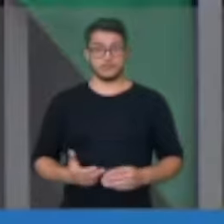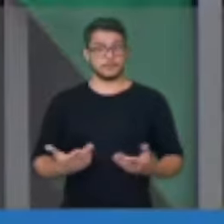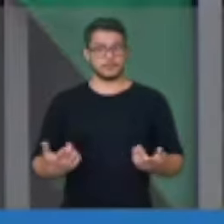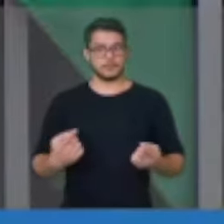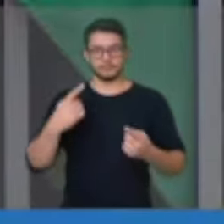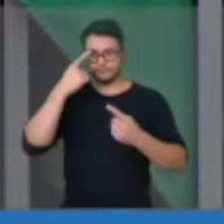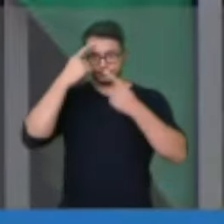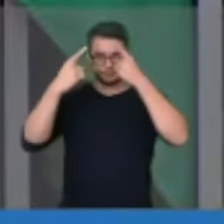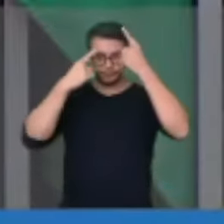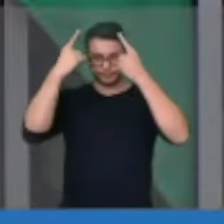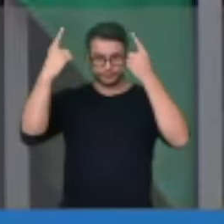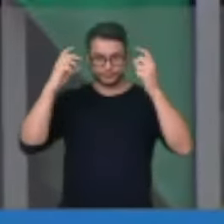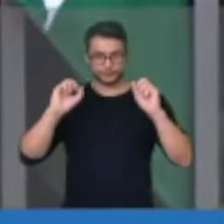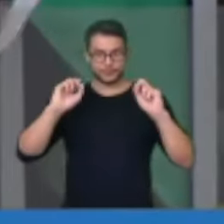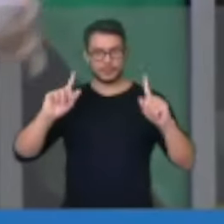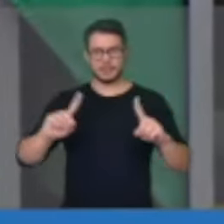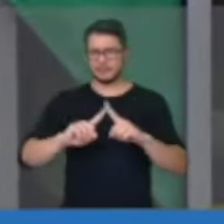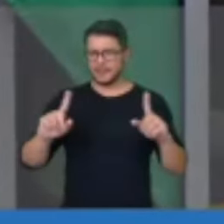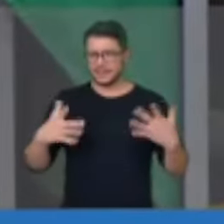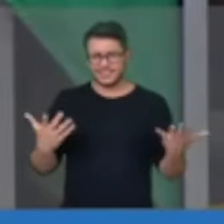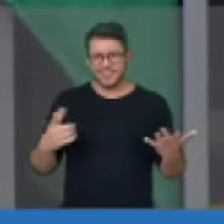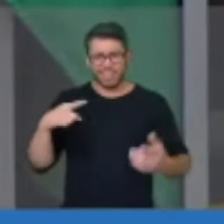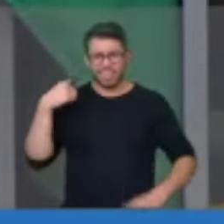criatividade e foram para a insanidade.